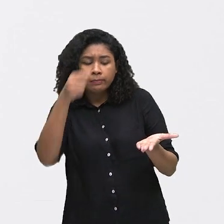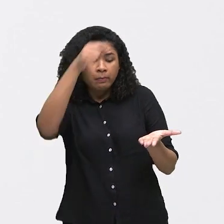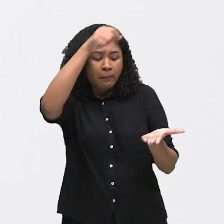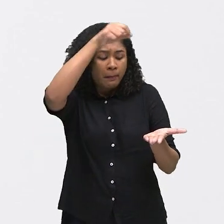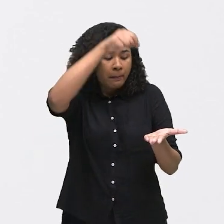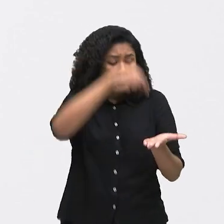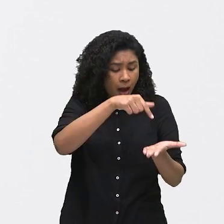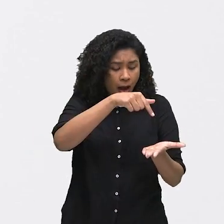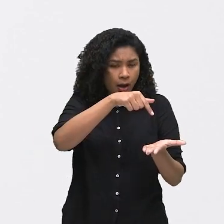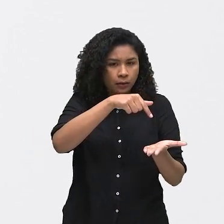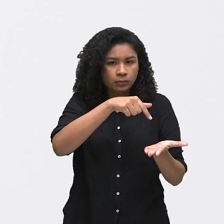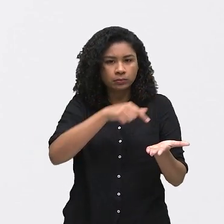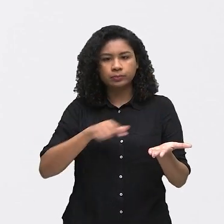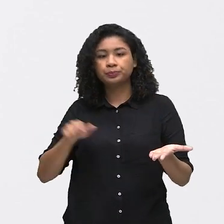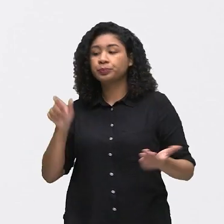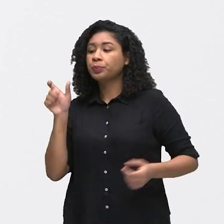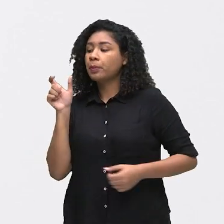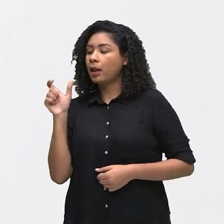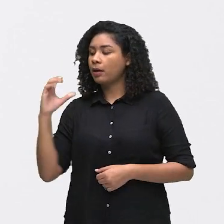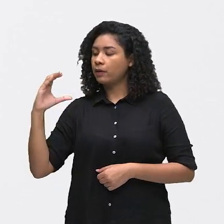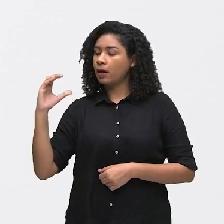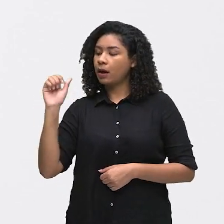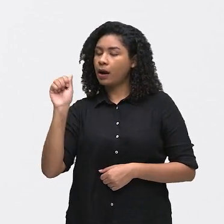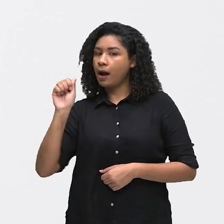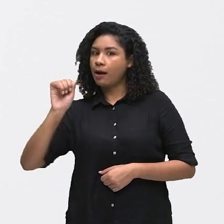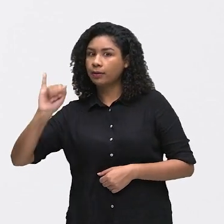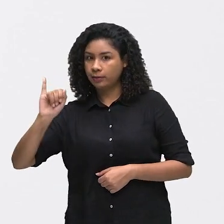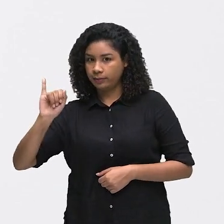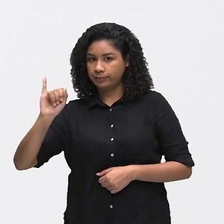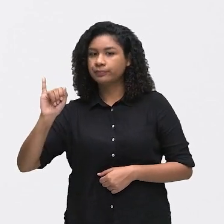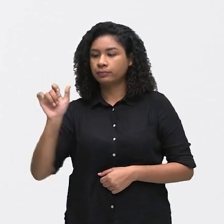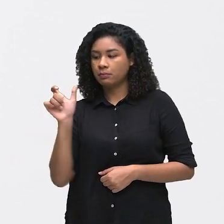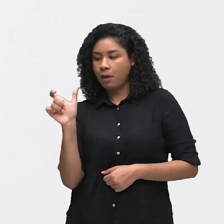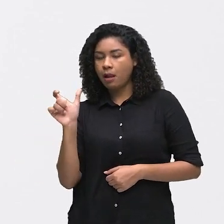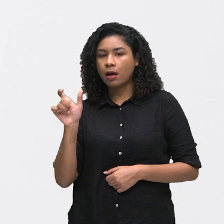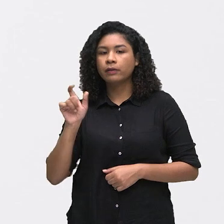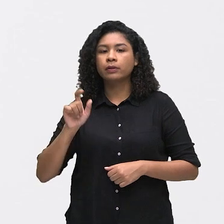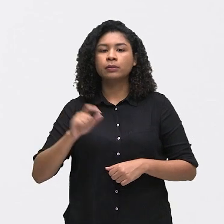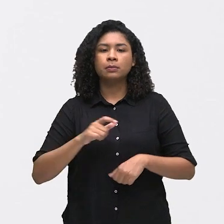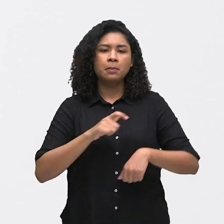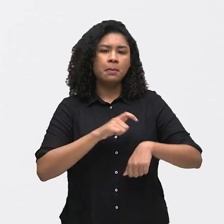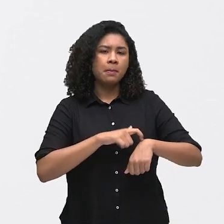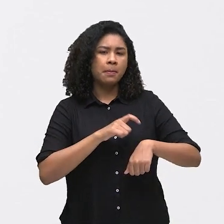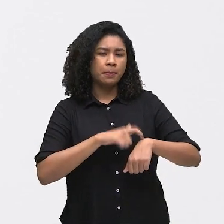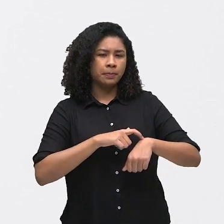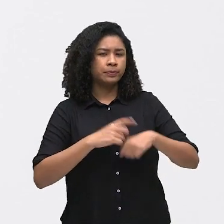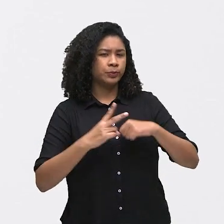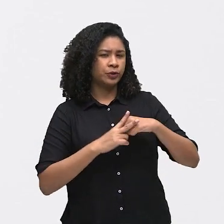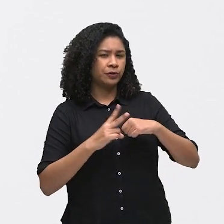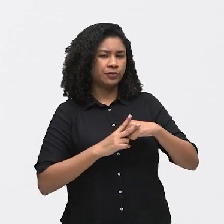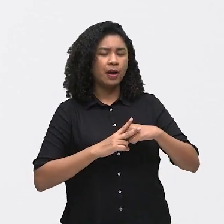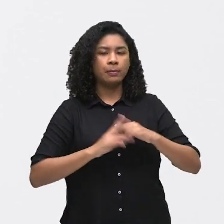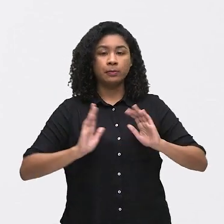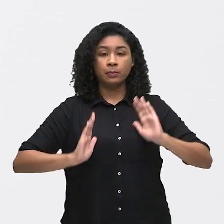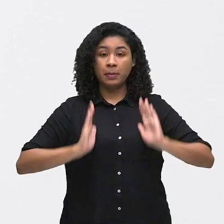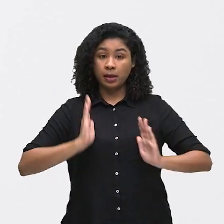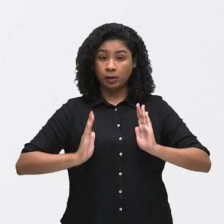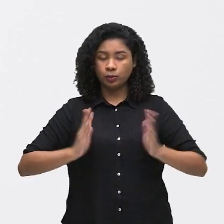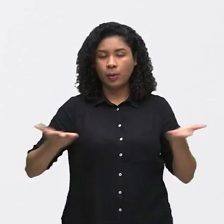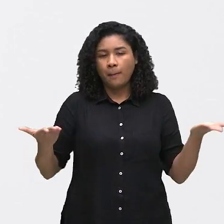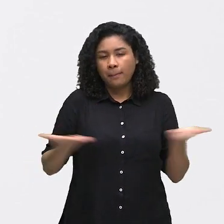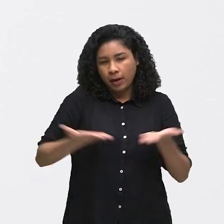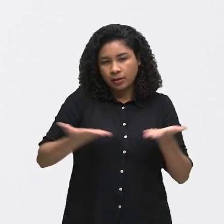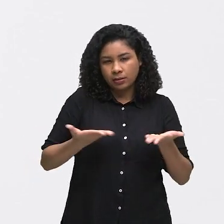esse verbo? Né? Cai está no presente. Num pedacinho azul do papel.